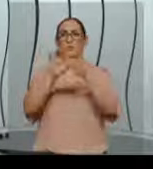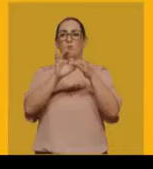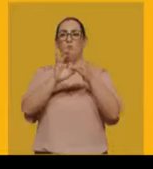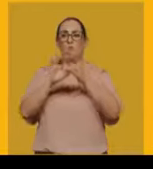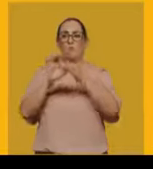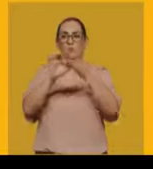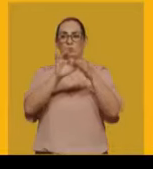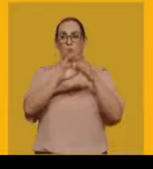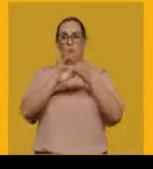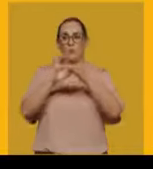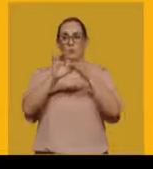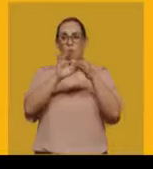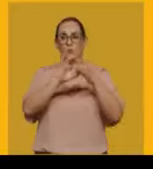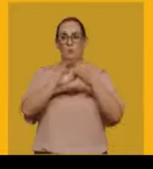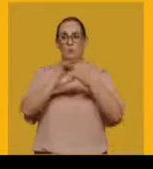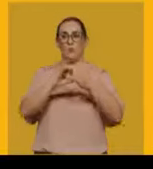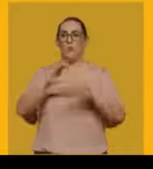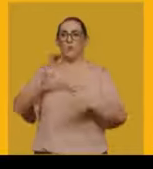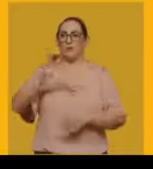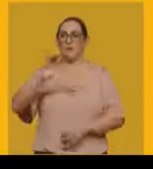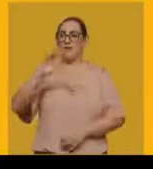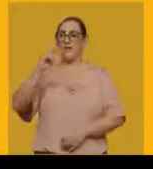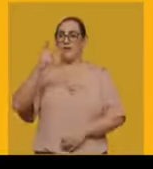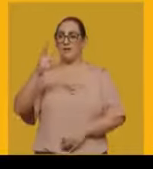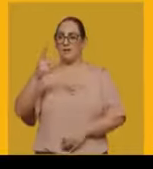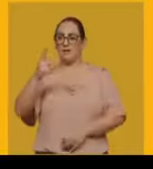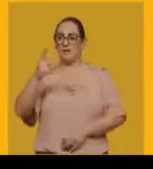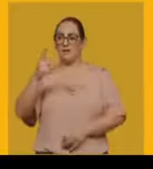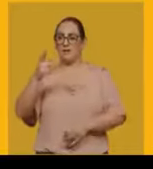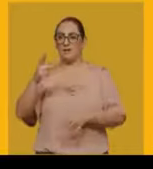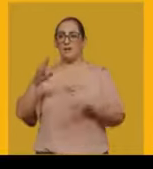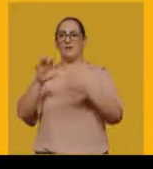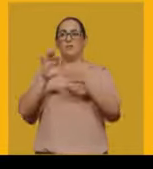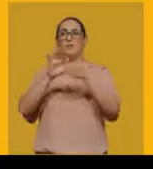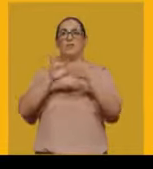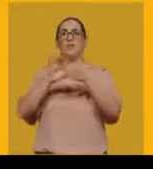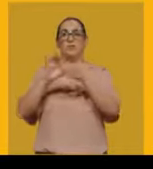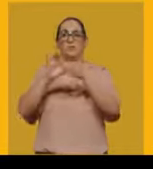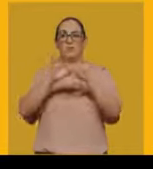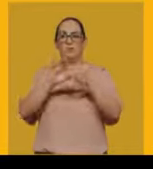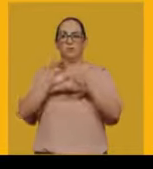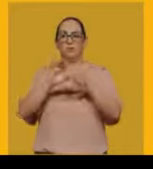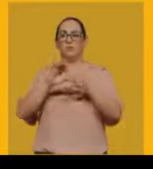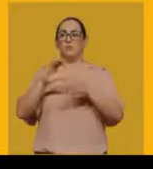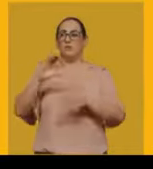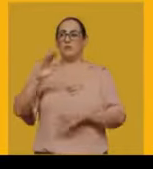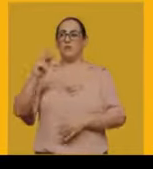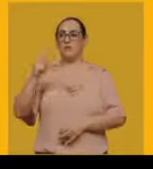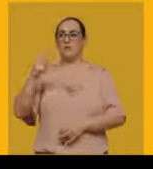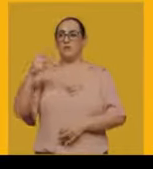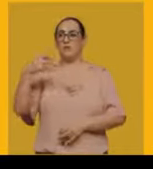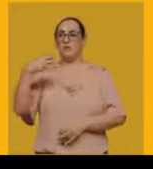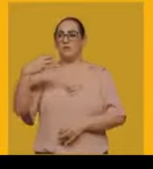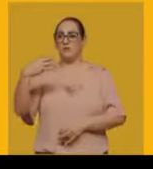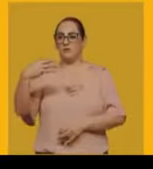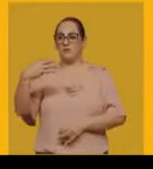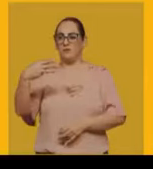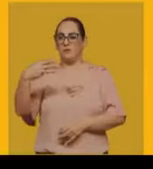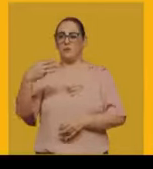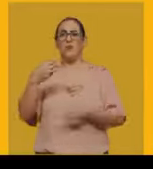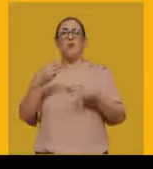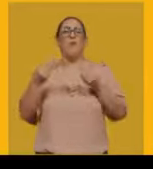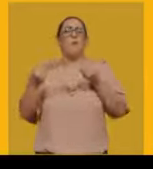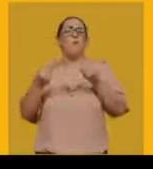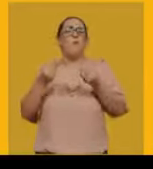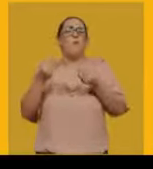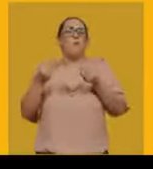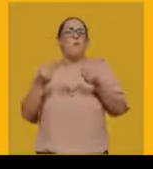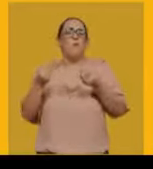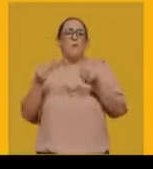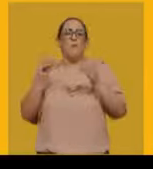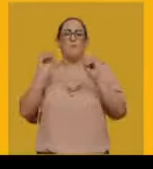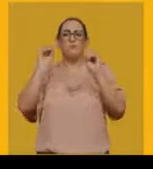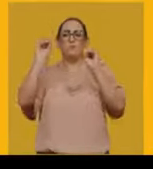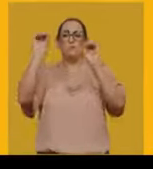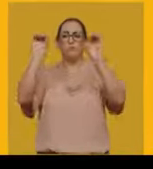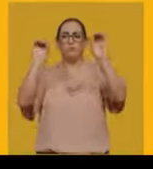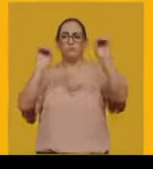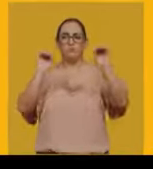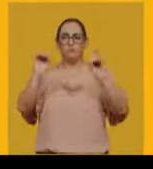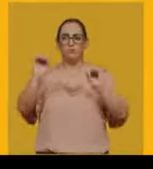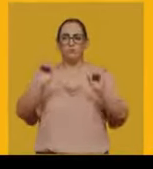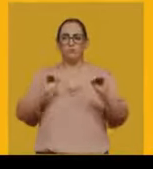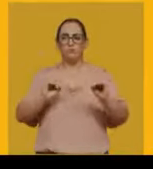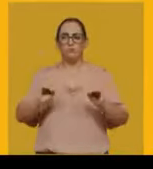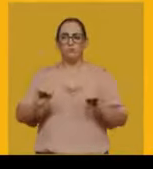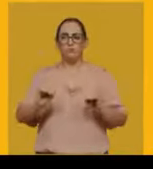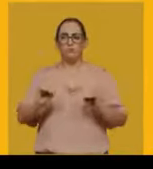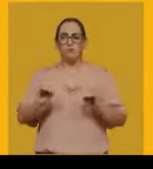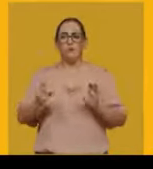simples com CH3. Como que seria a montagem dessa estrutura? Bom, então dentro dessa representação como estamos